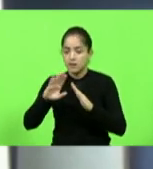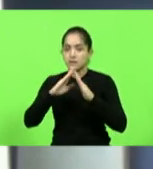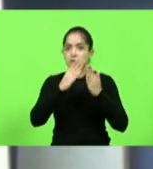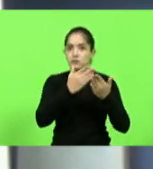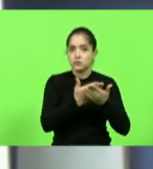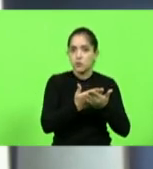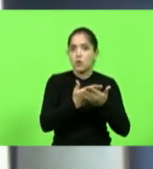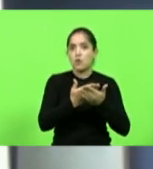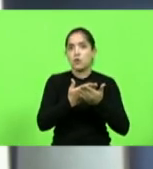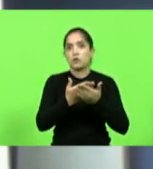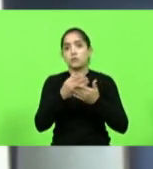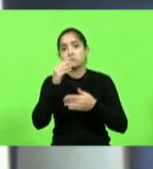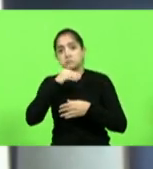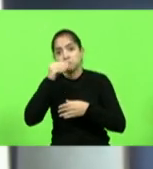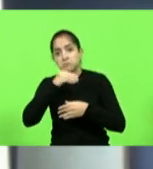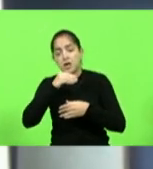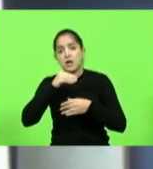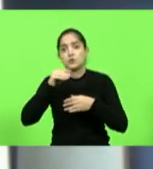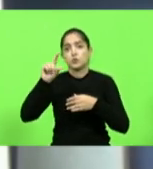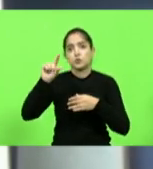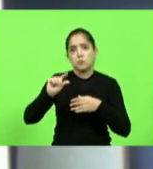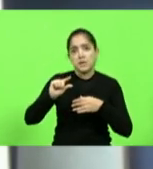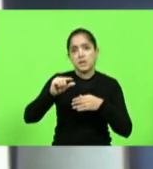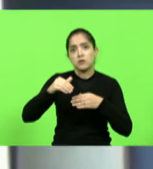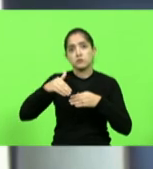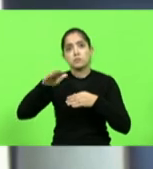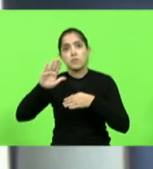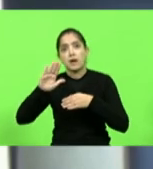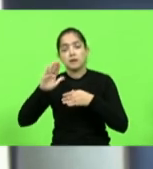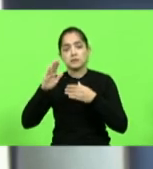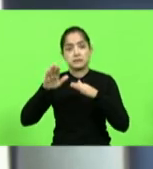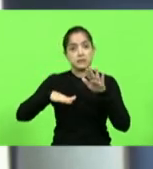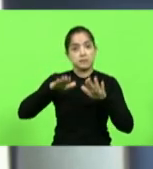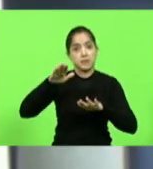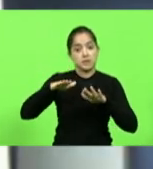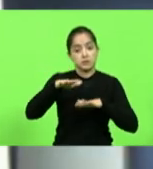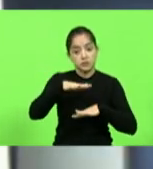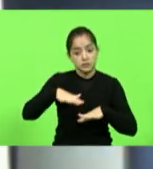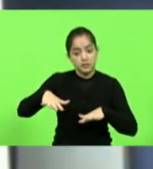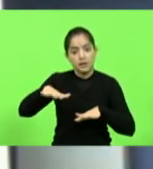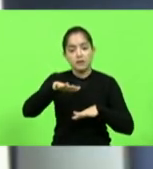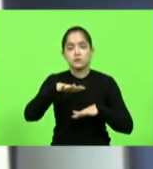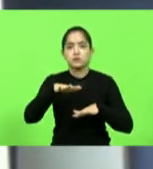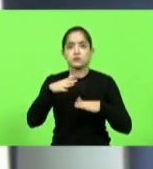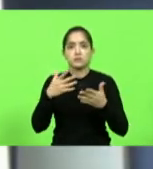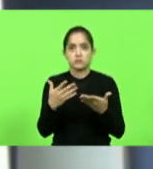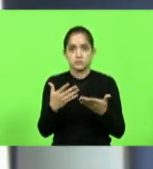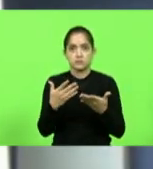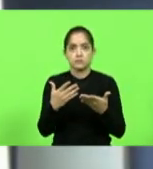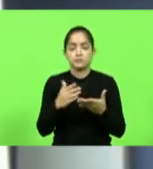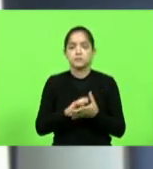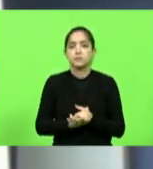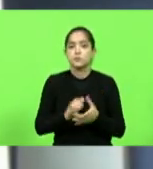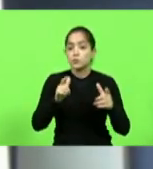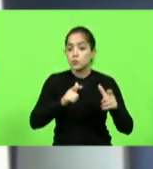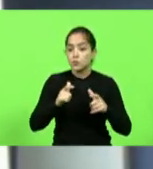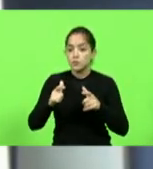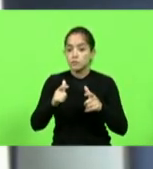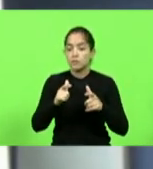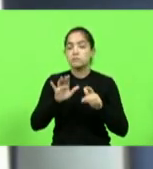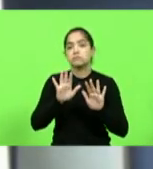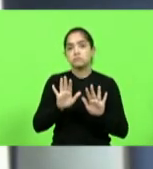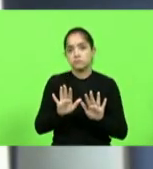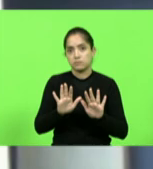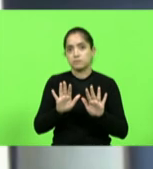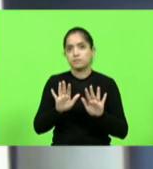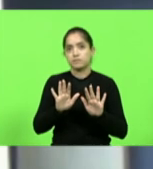mais vulnerável, outros menos, dependendo a região sociogeográfica que se encontra. Portanto,